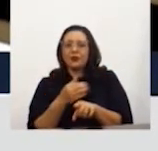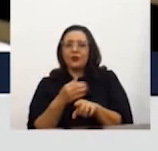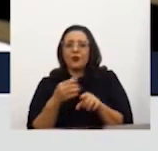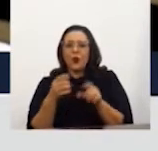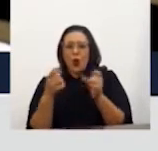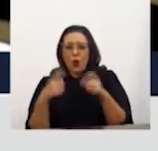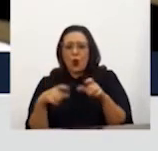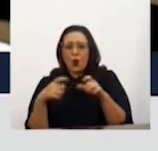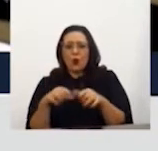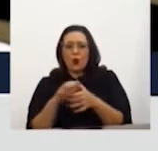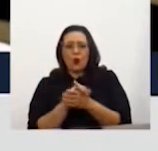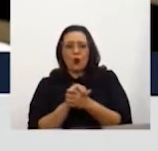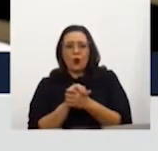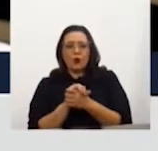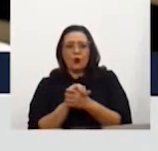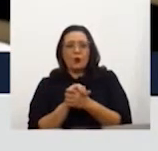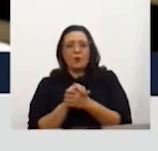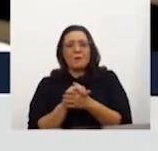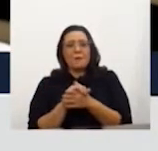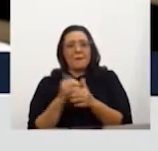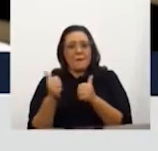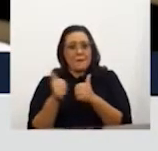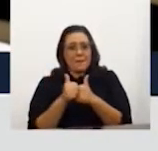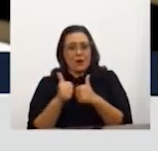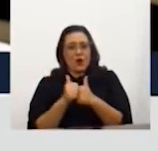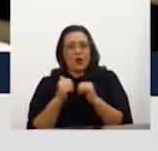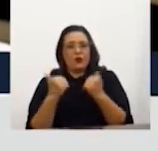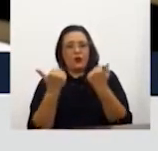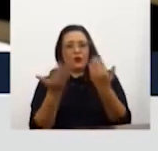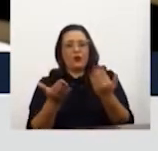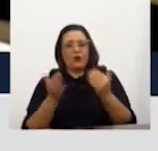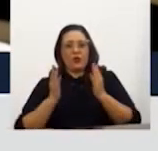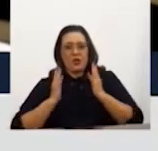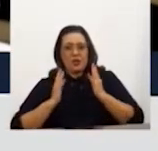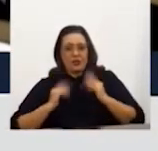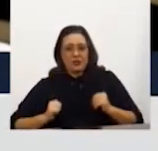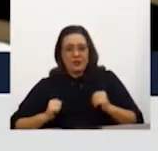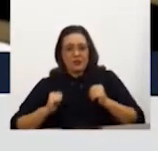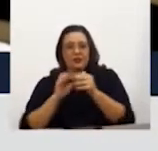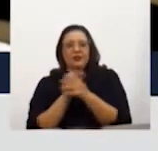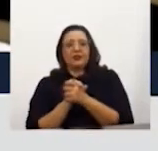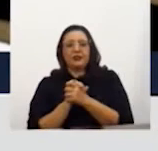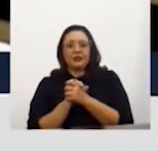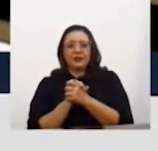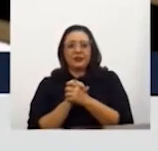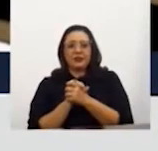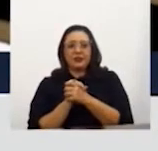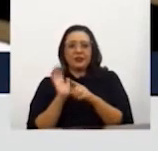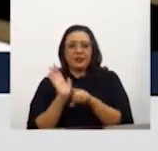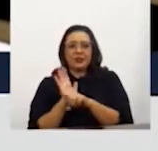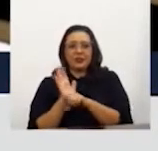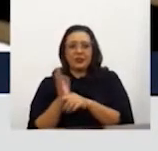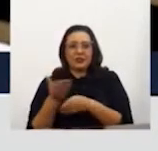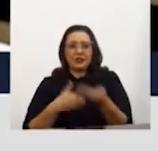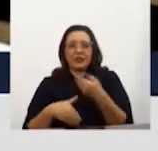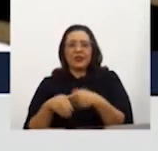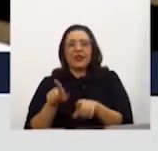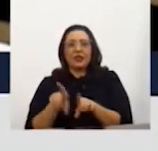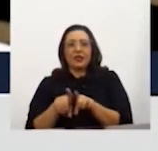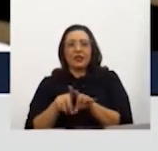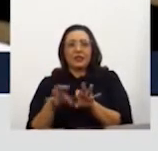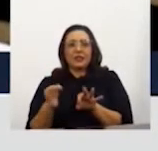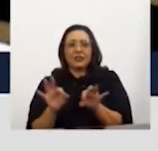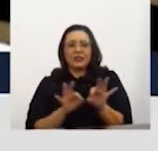lago do Açari, e irá trazer também o benefício